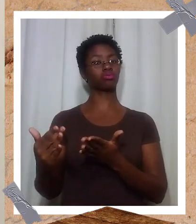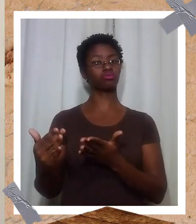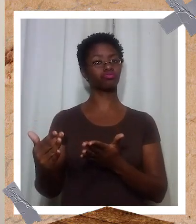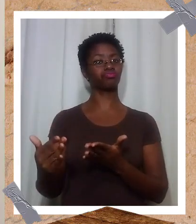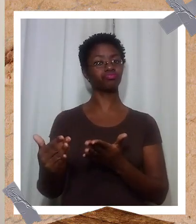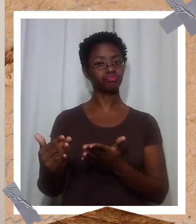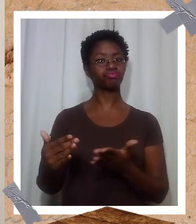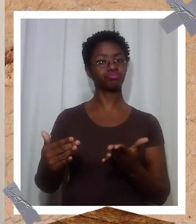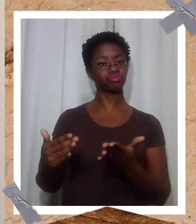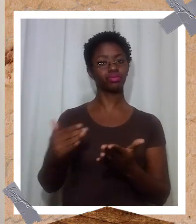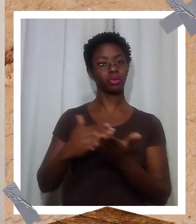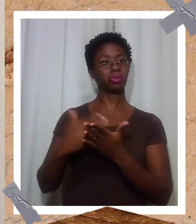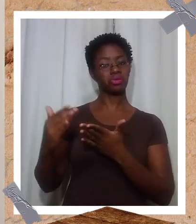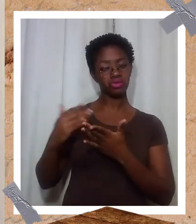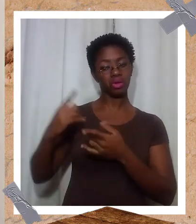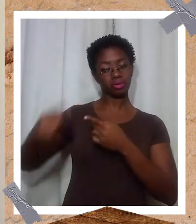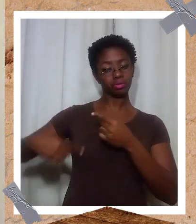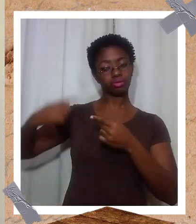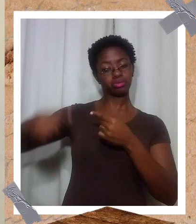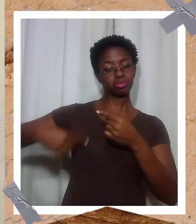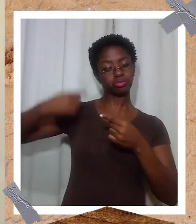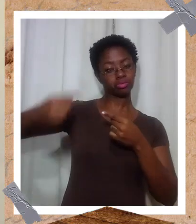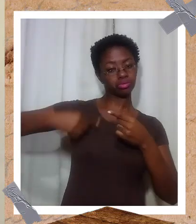a só girar em torno disso, eu tive